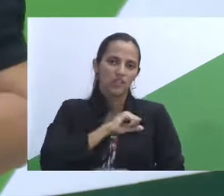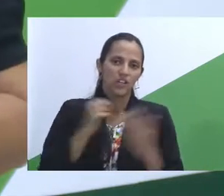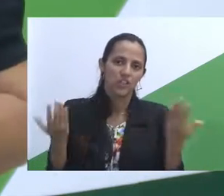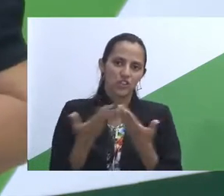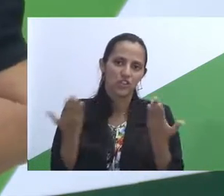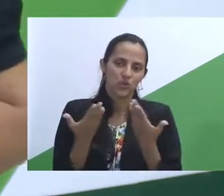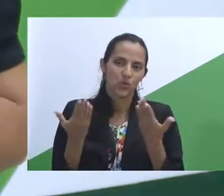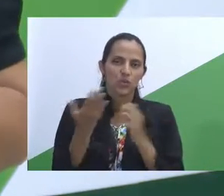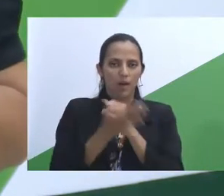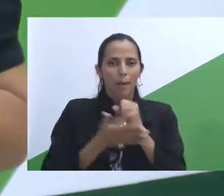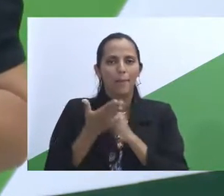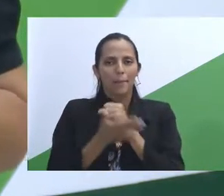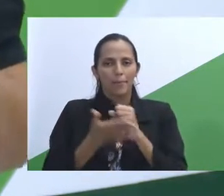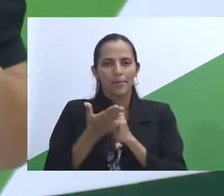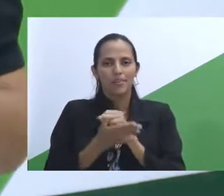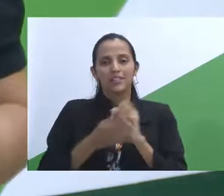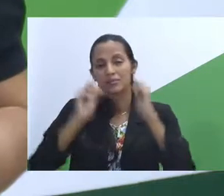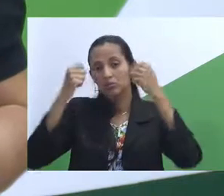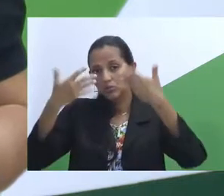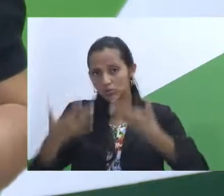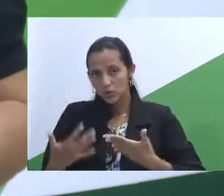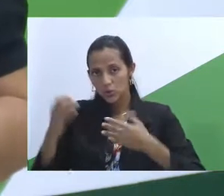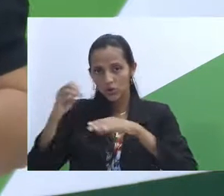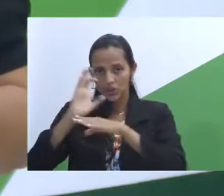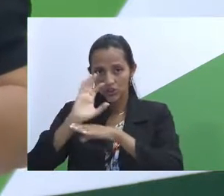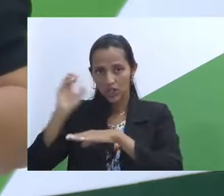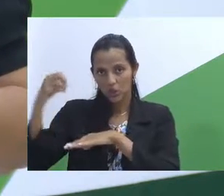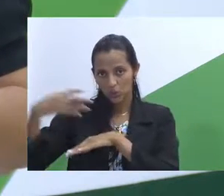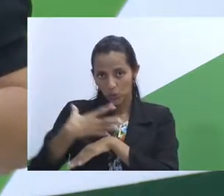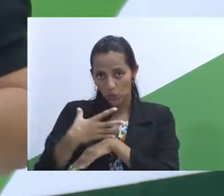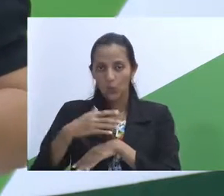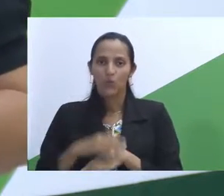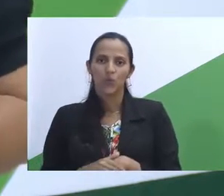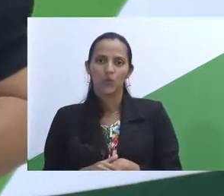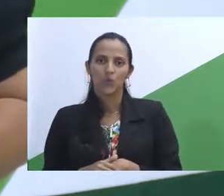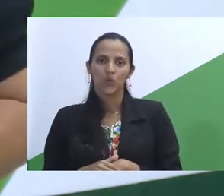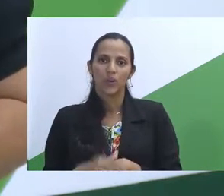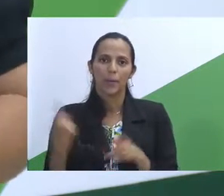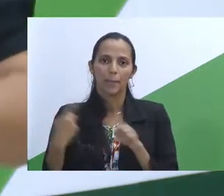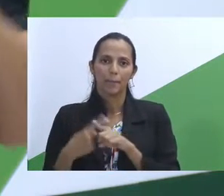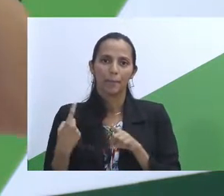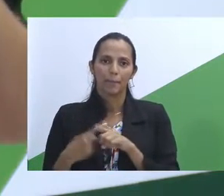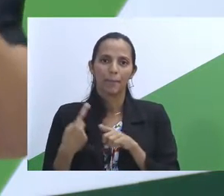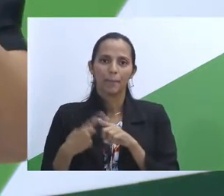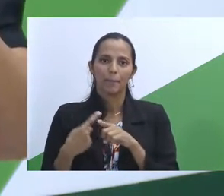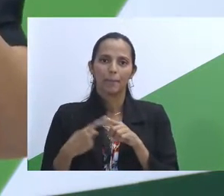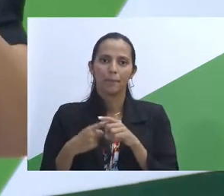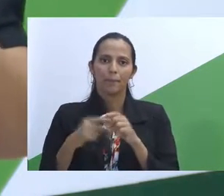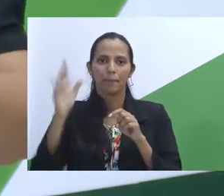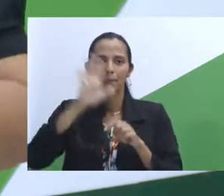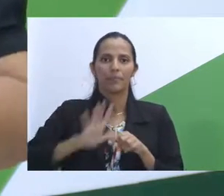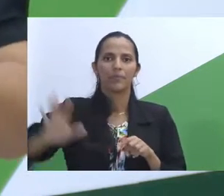A aulinha básica, então, que falou sobre o Estado Novo, lembra sempre aí dessa figura, então, do presidente, o DIP, né? Teoricamente,